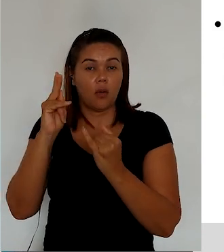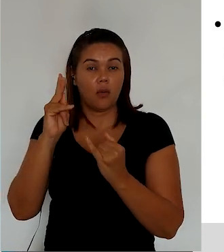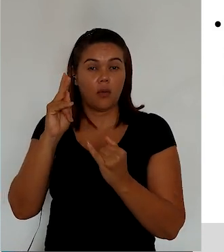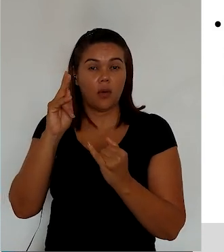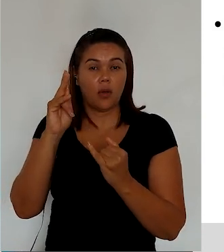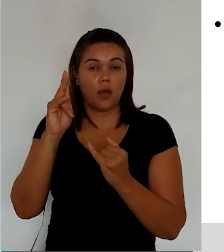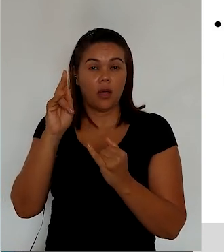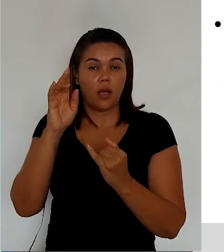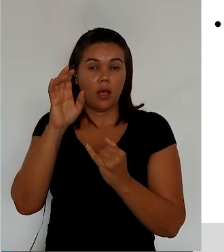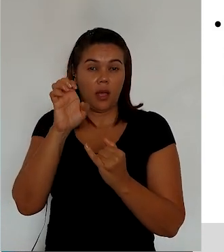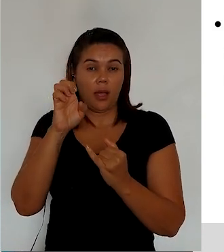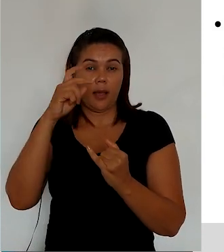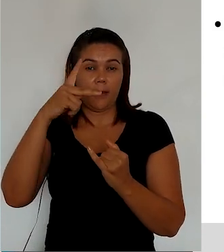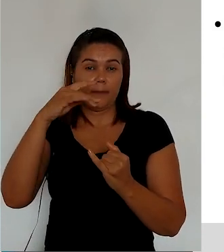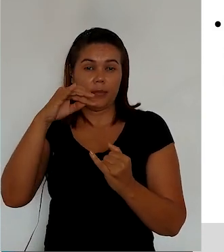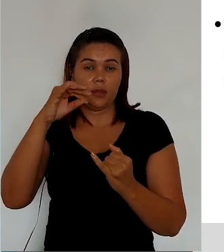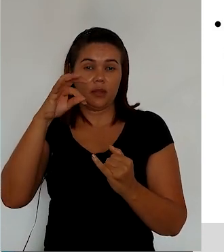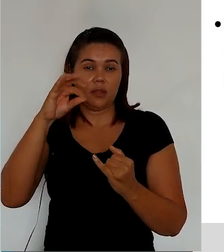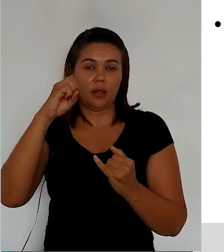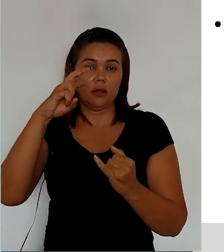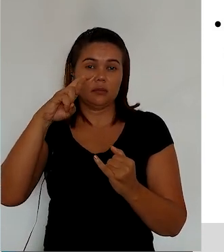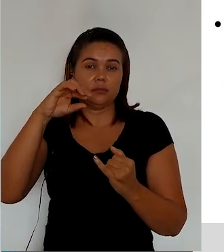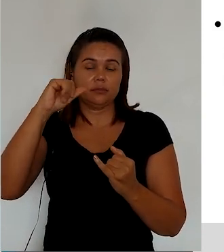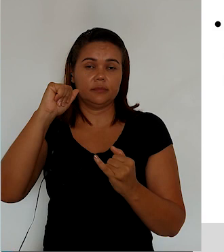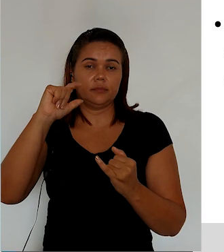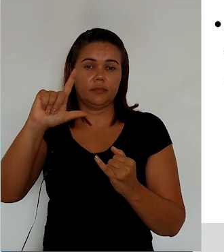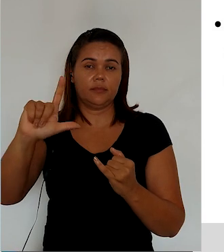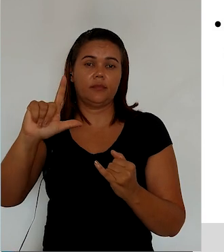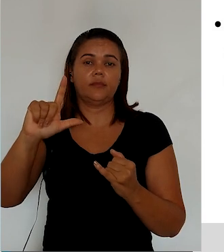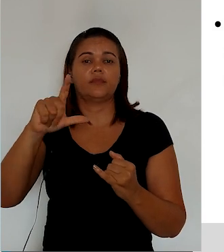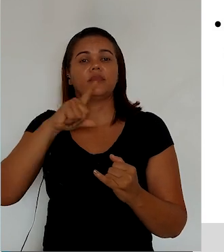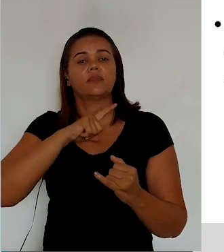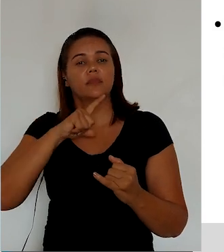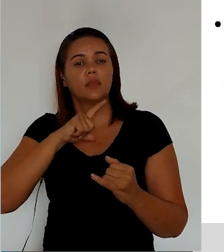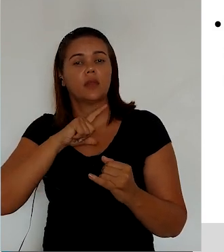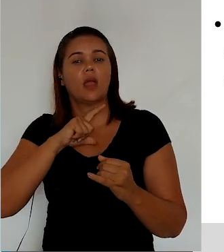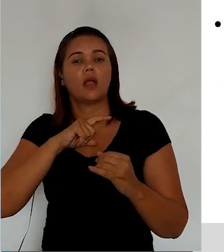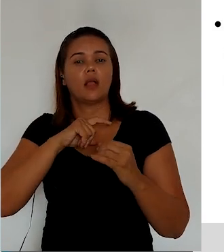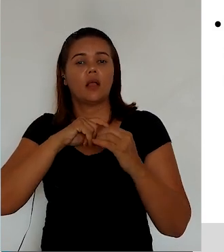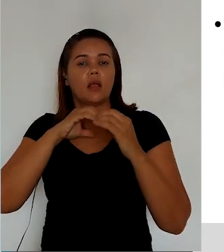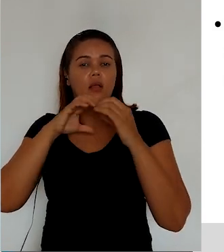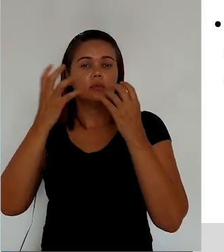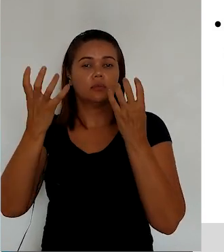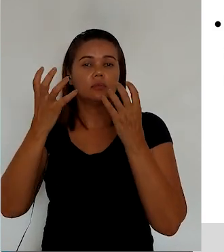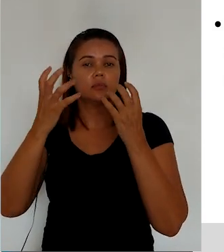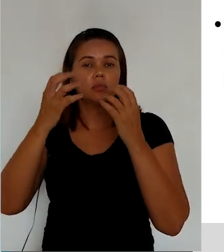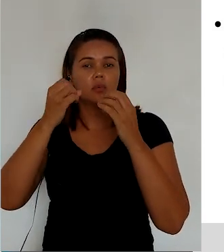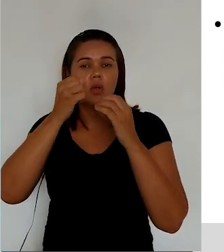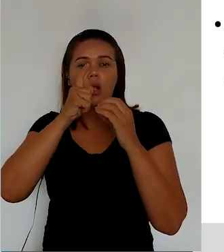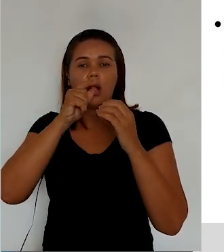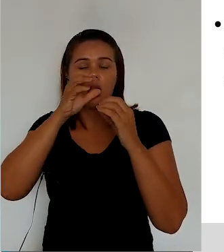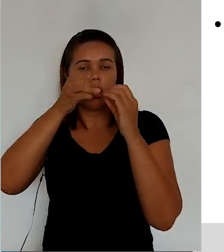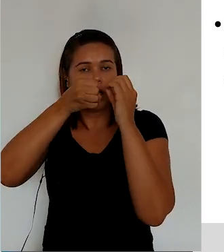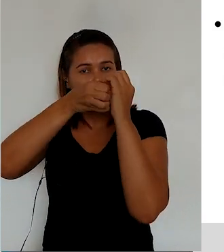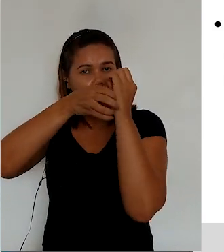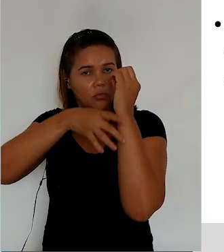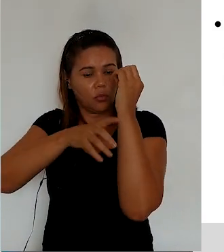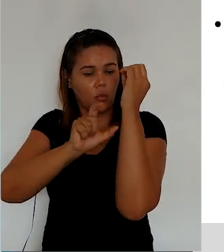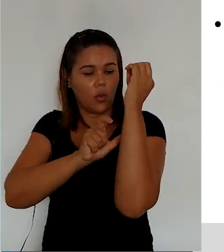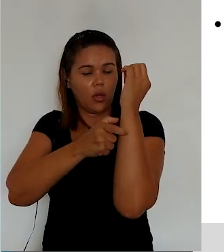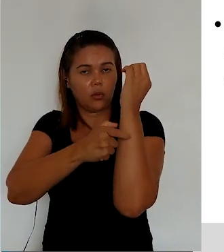epitelial, que absorvem o líquido cérebro-espinhal.